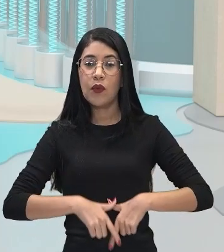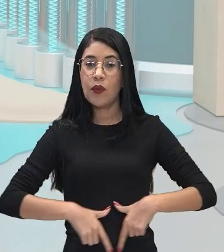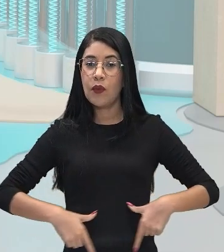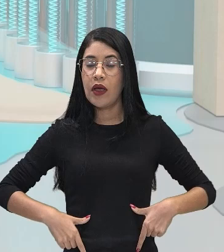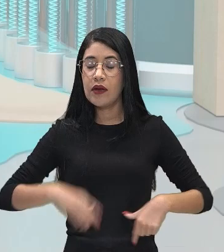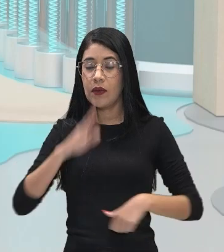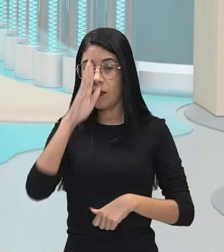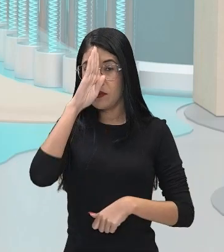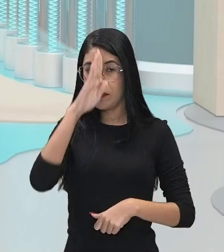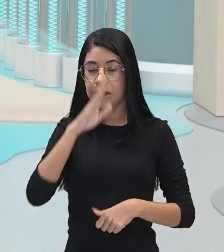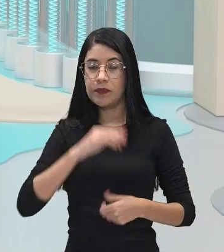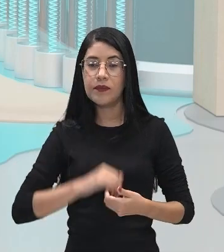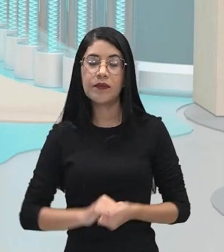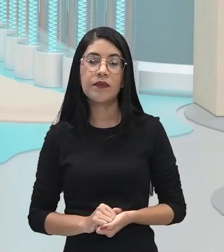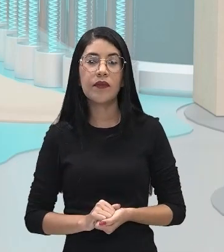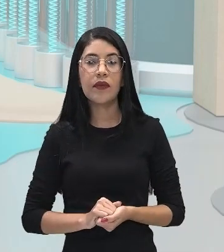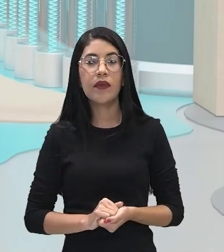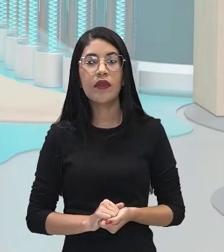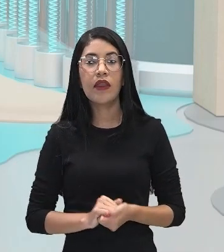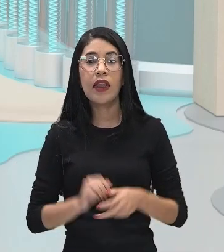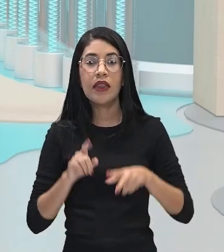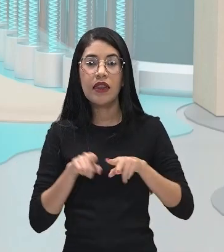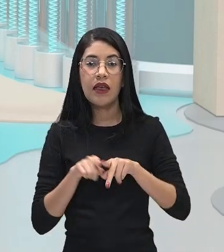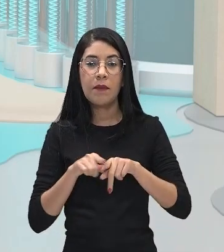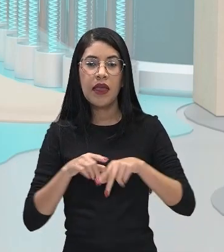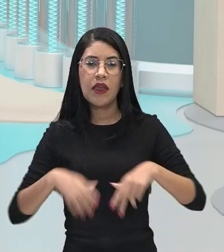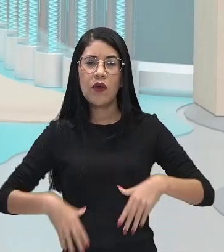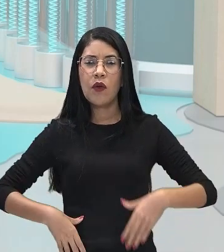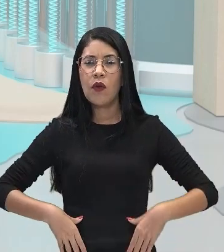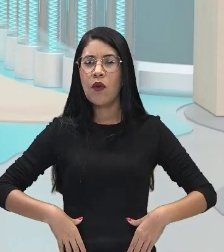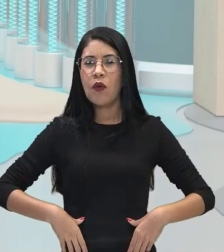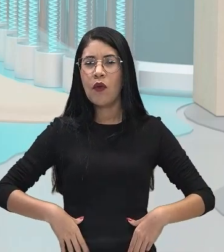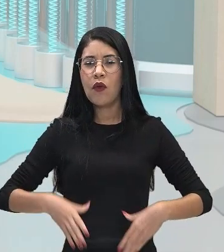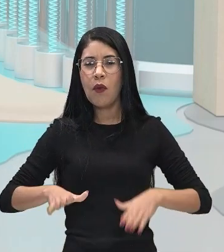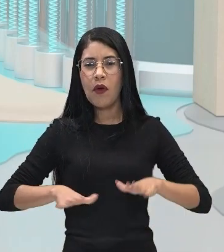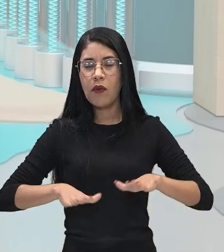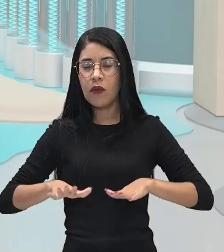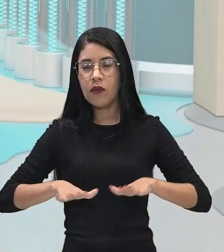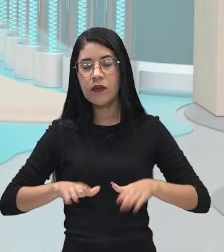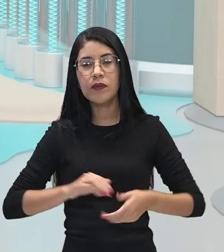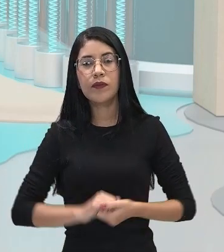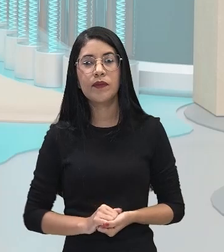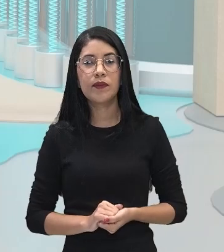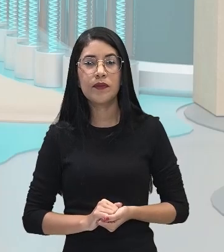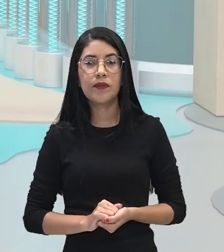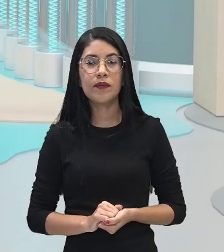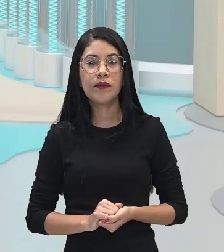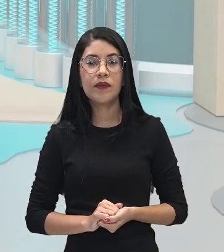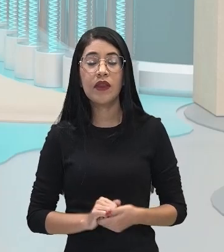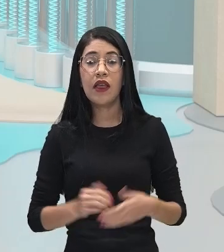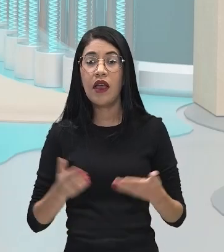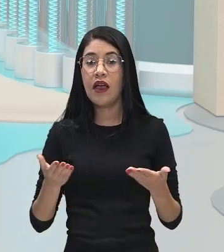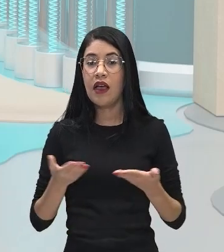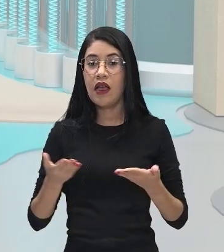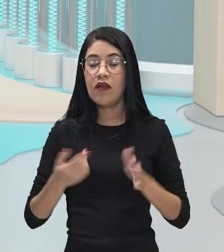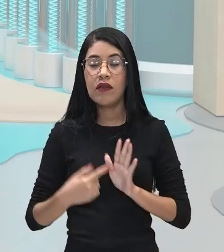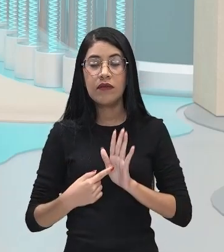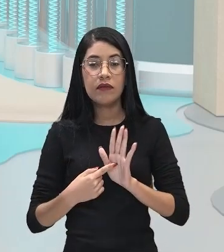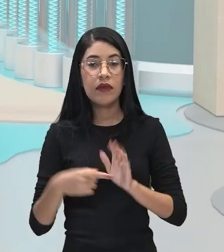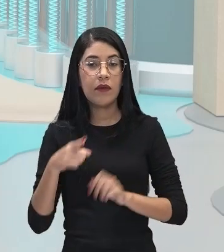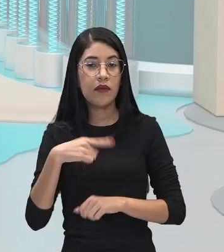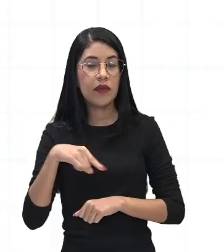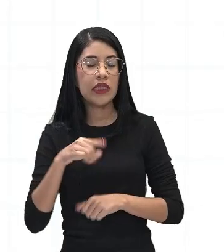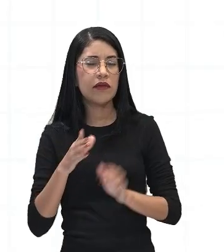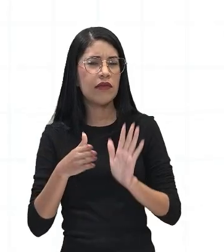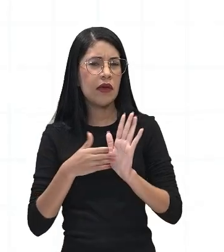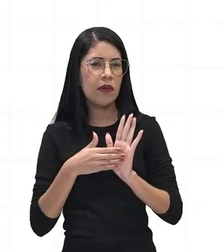quadril e na articulação desse quadril, ok? E nesse momento eu vou propor